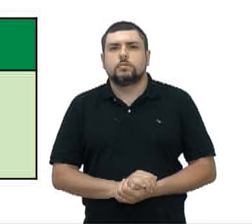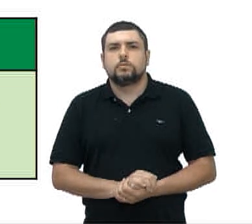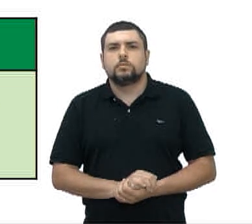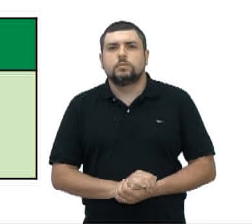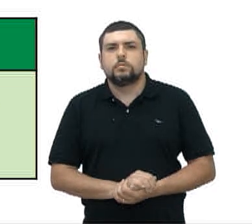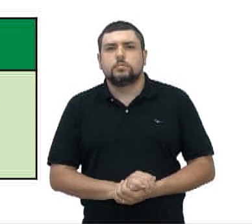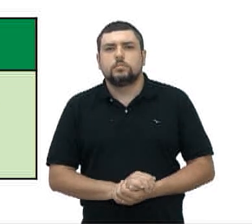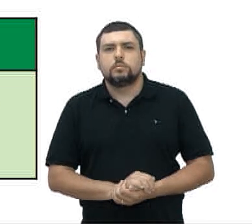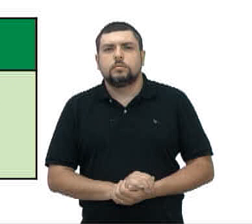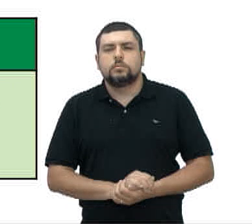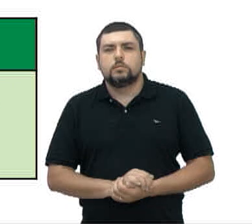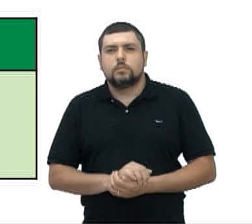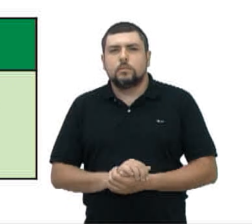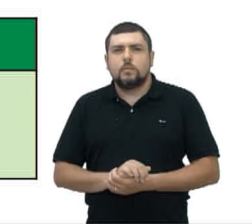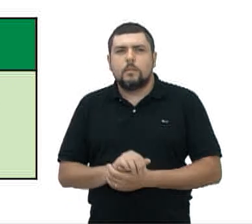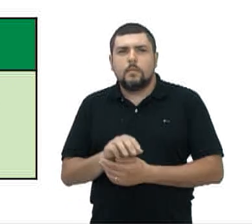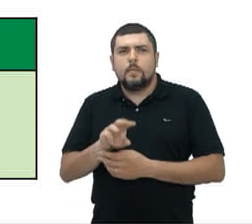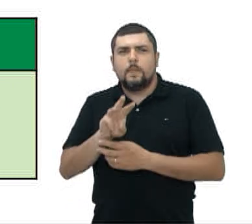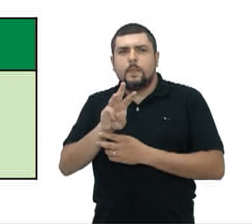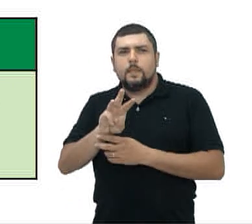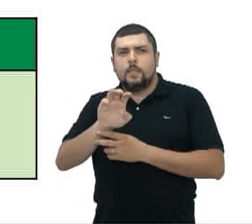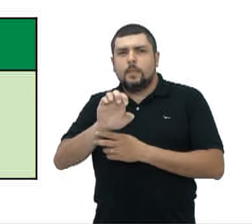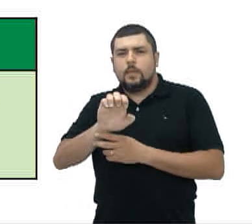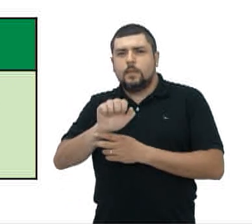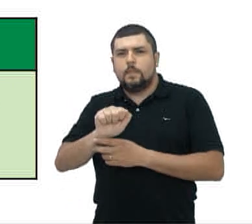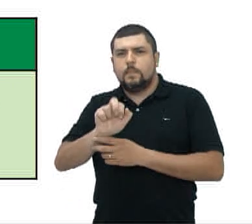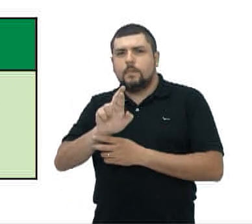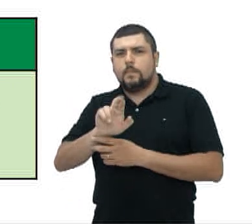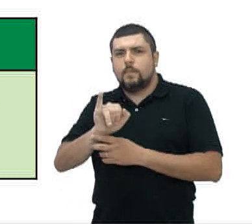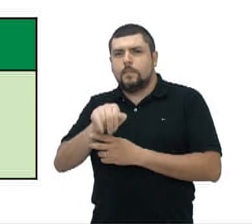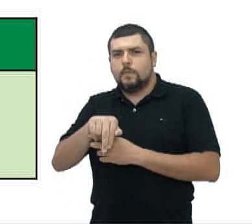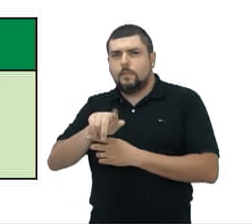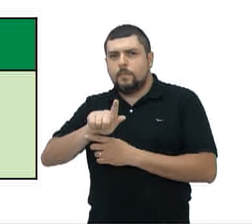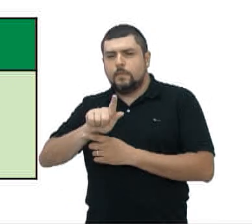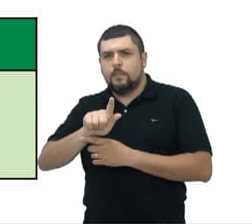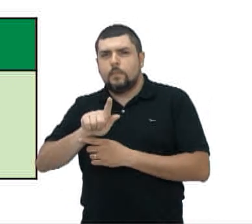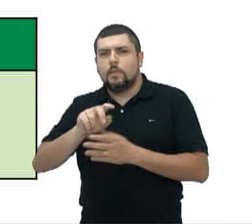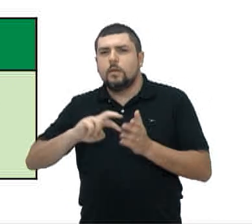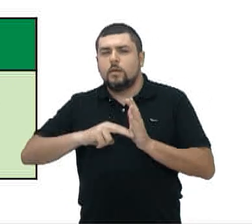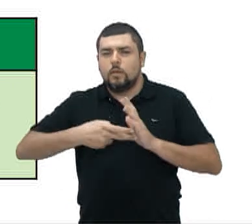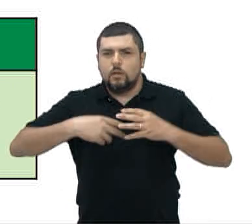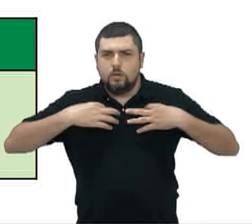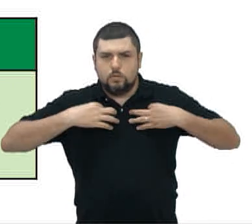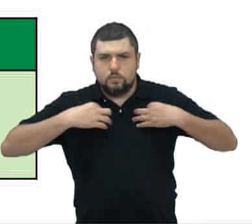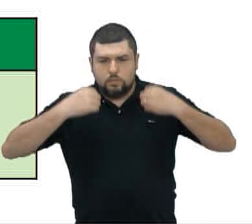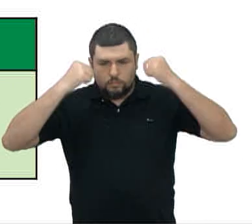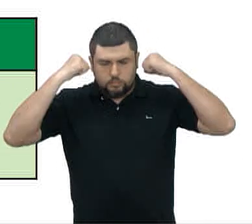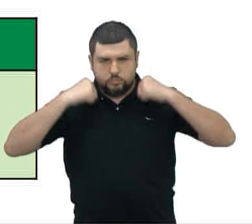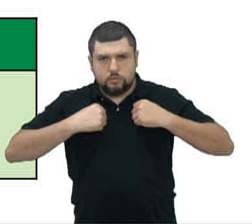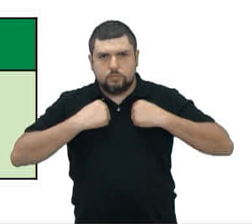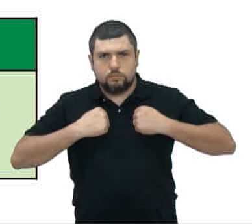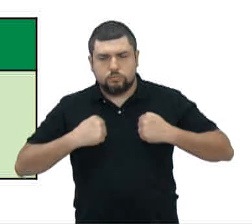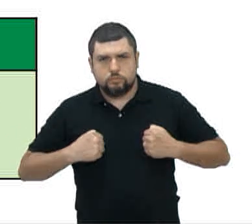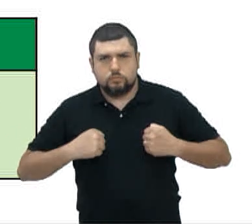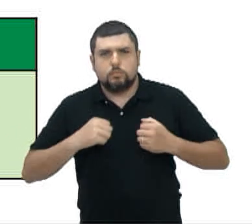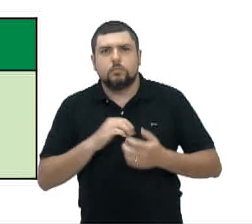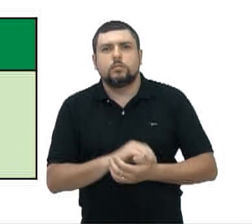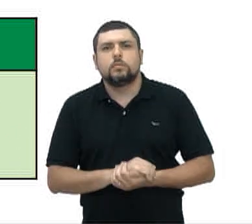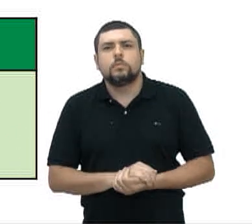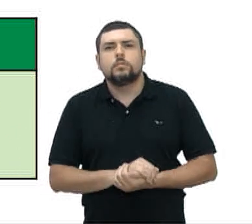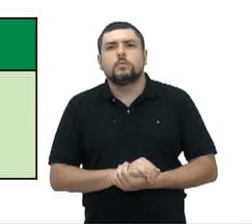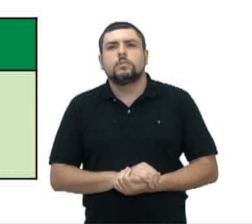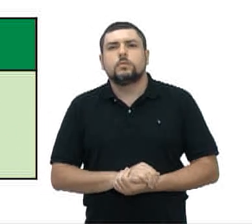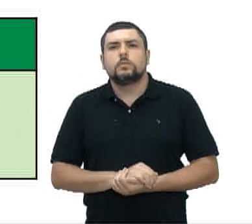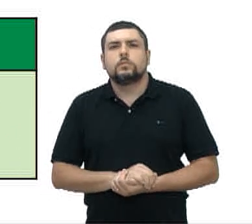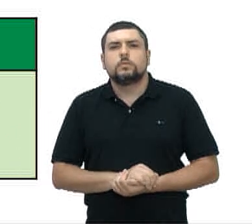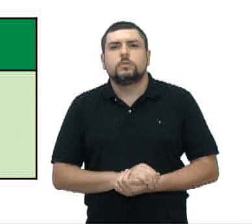2. Wearing, que significa usando, vestindo. 3, both guys. E a número 3 aqui,